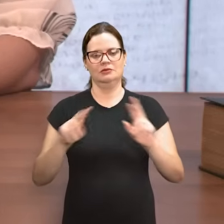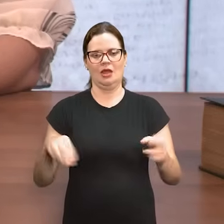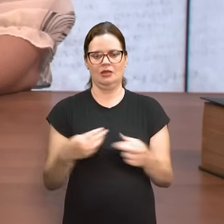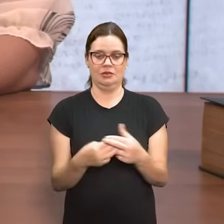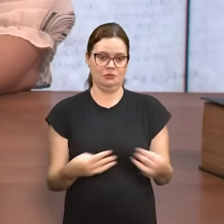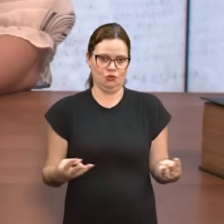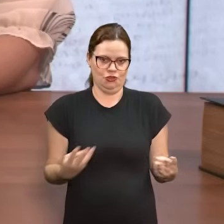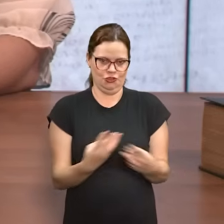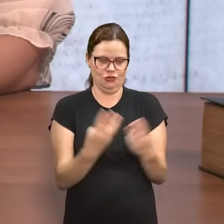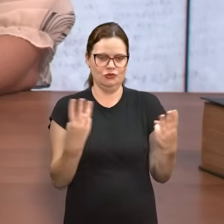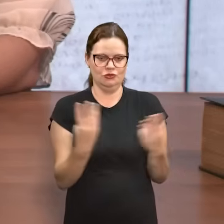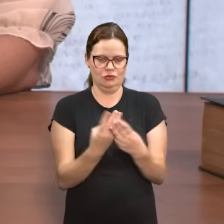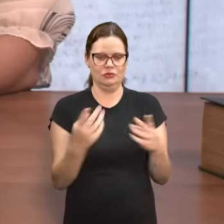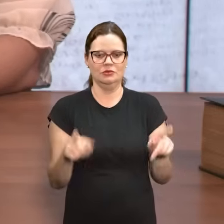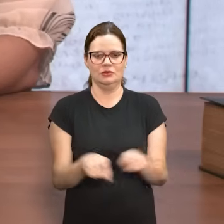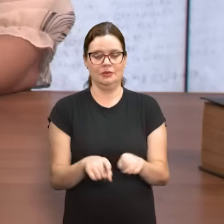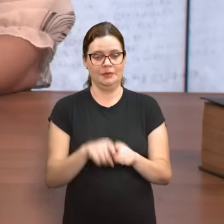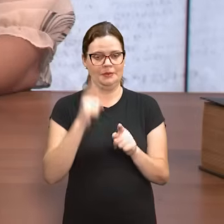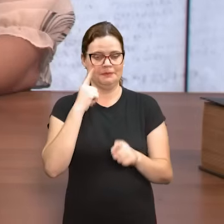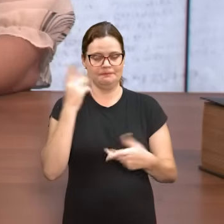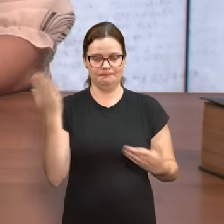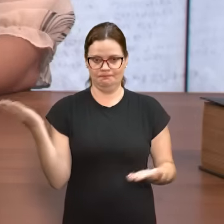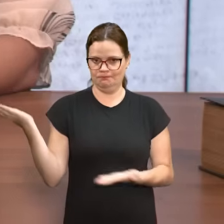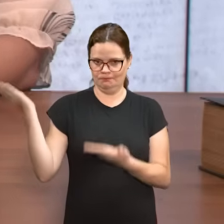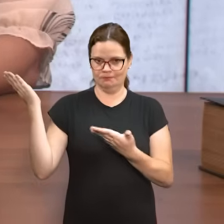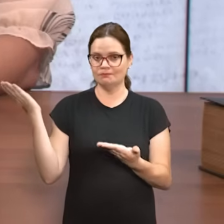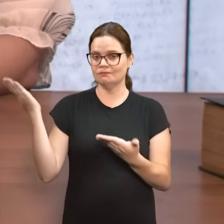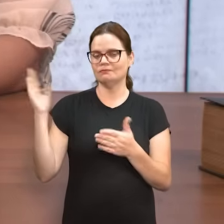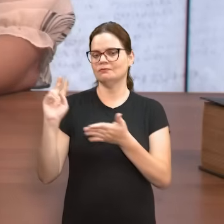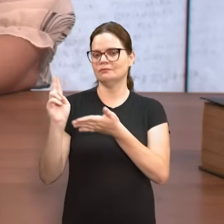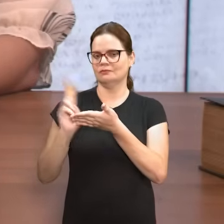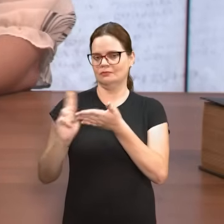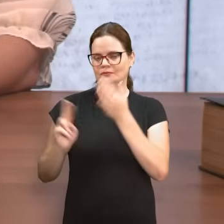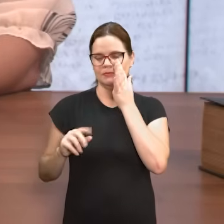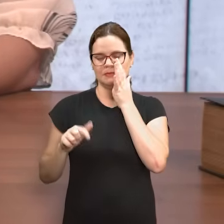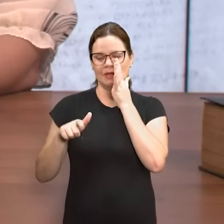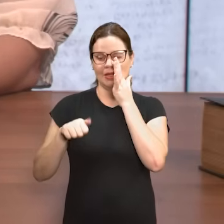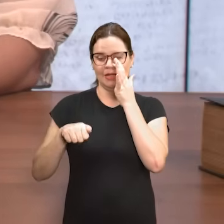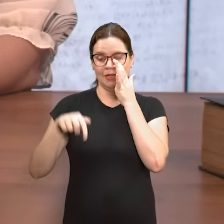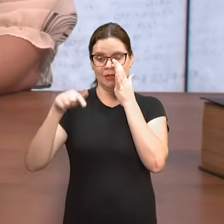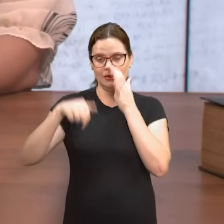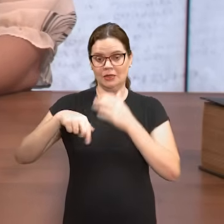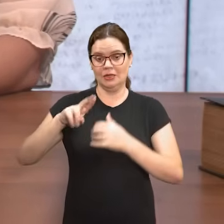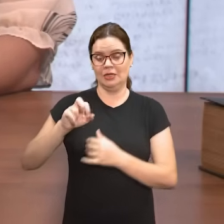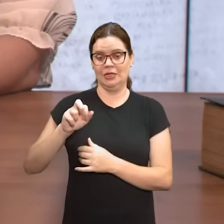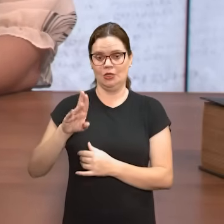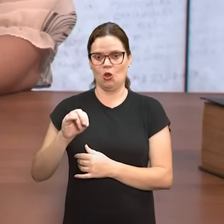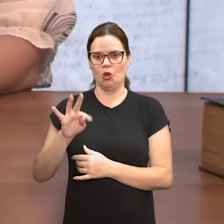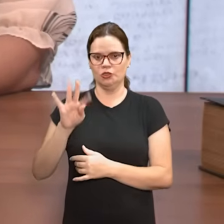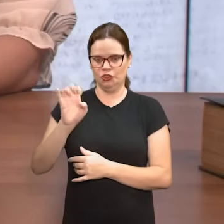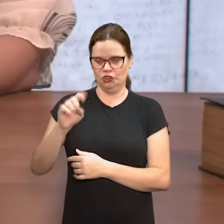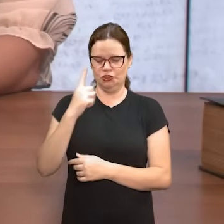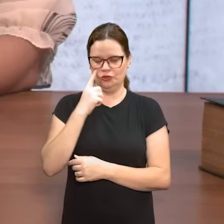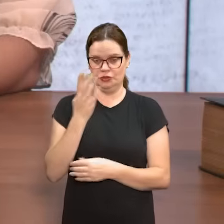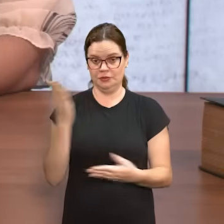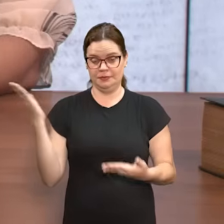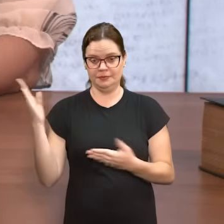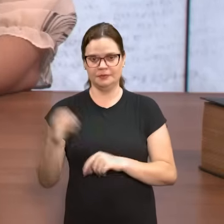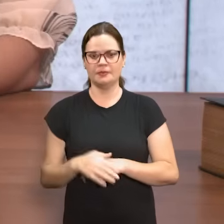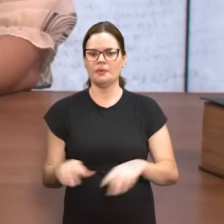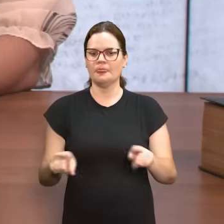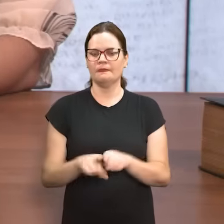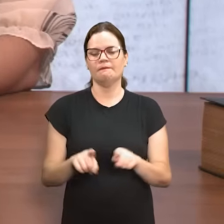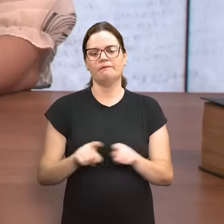Azor e Adata e Quiriote Esrom, que é Azor. Amã